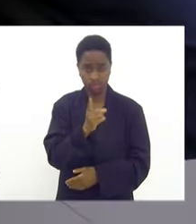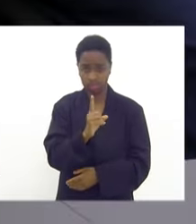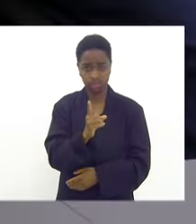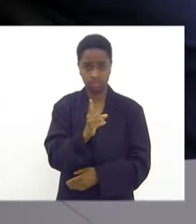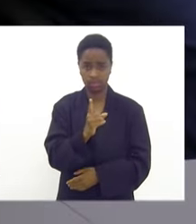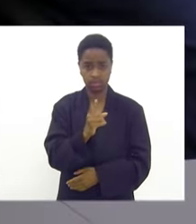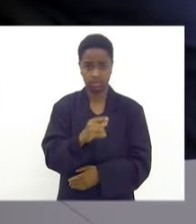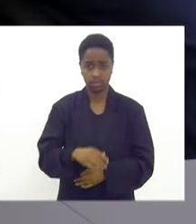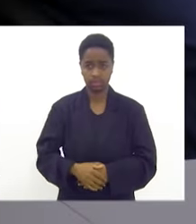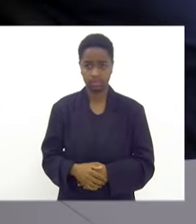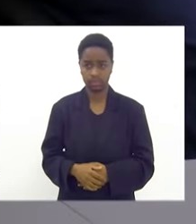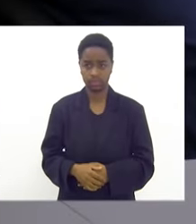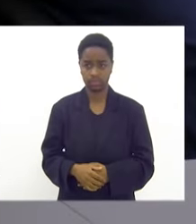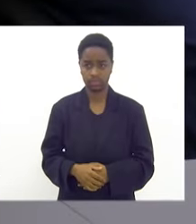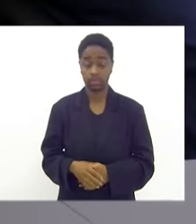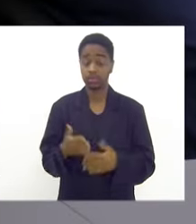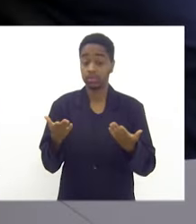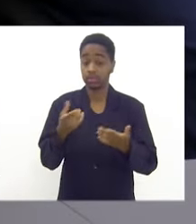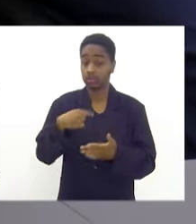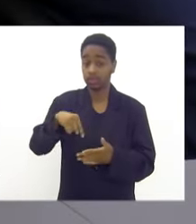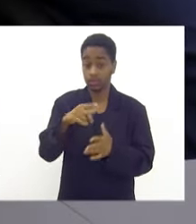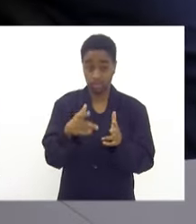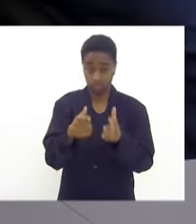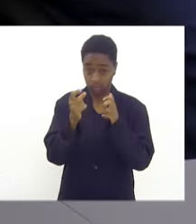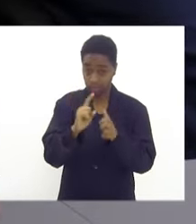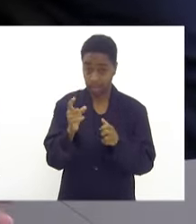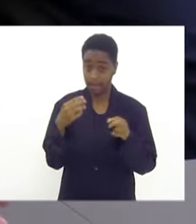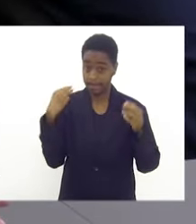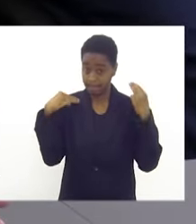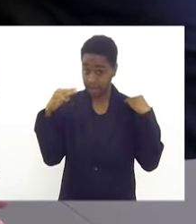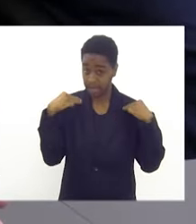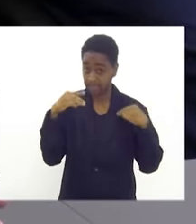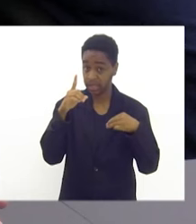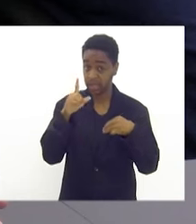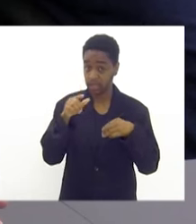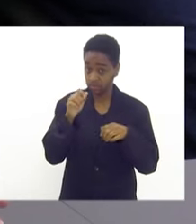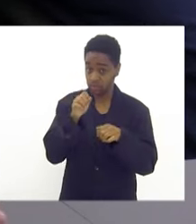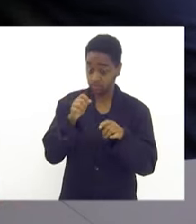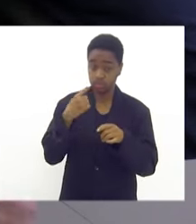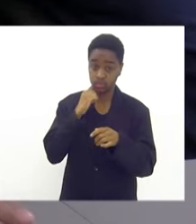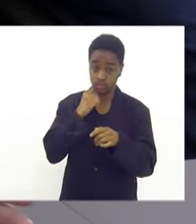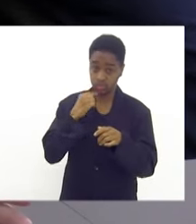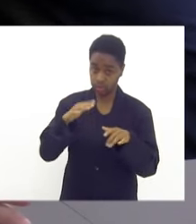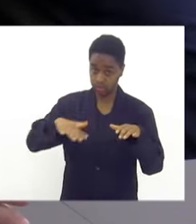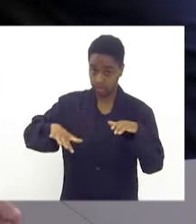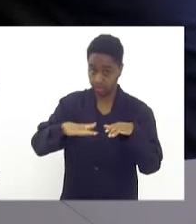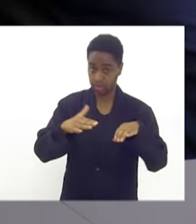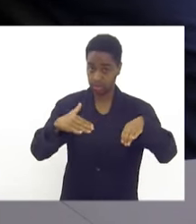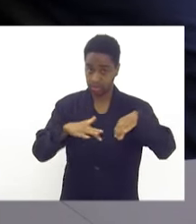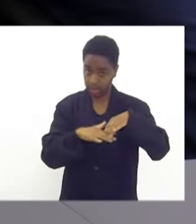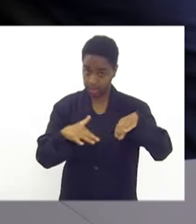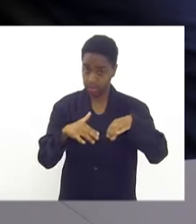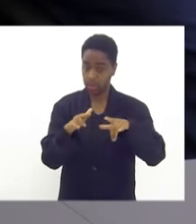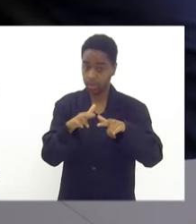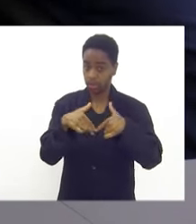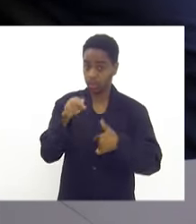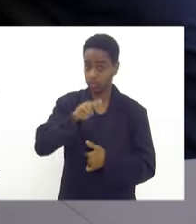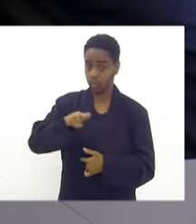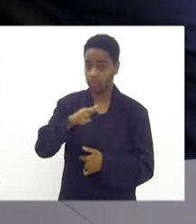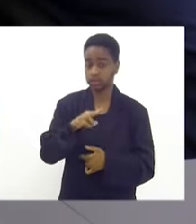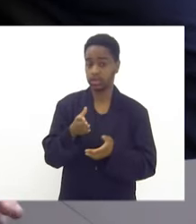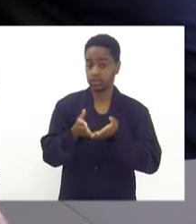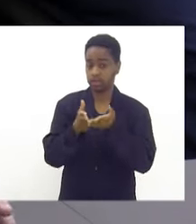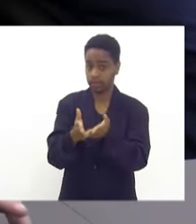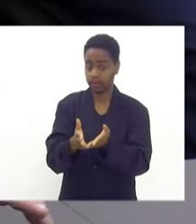fiscaliza o Ibama não conhece que a Marinha do Brasil é uma das poluidoras da Bahia da Baia de Guanabara com navios antigos que vazam